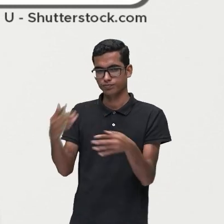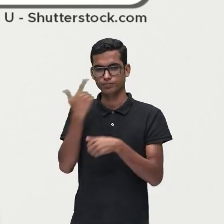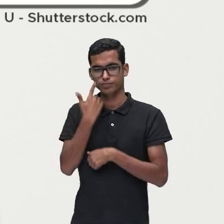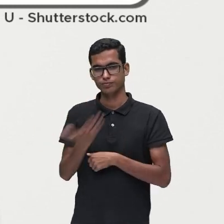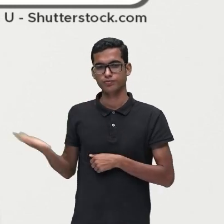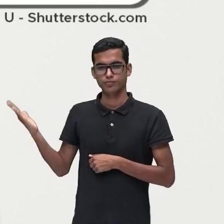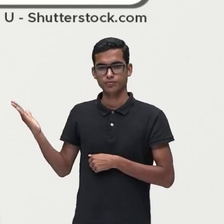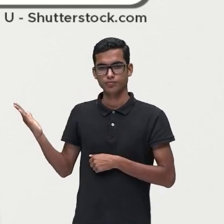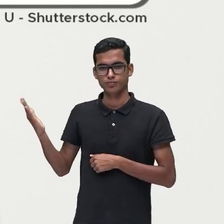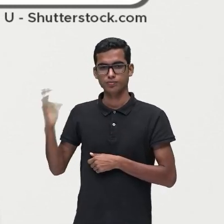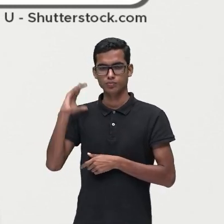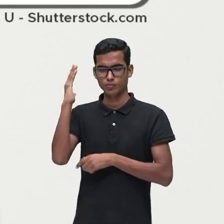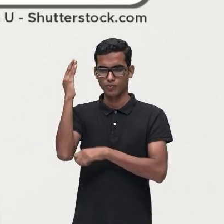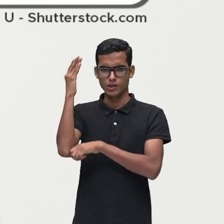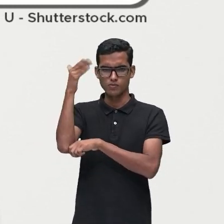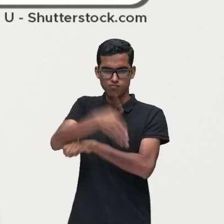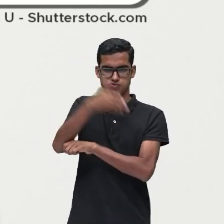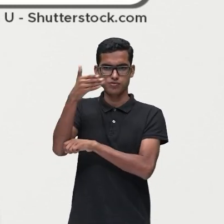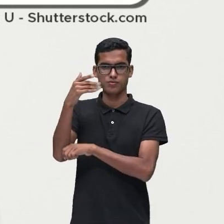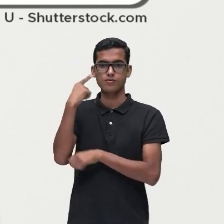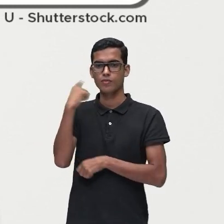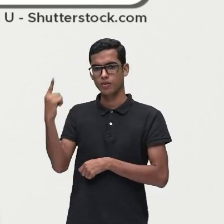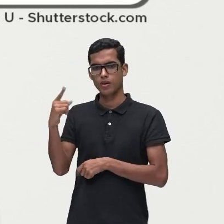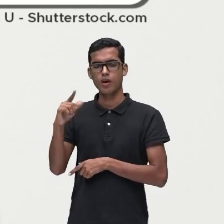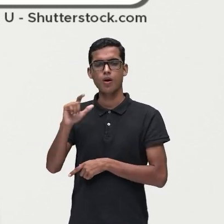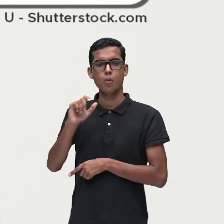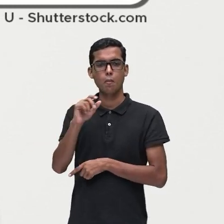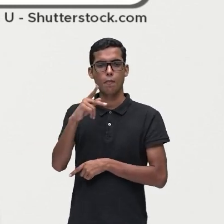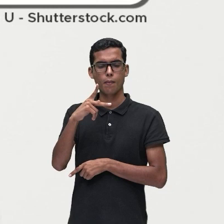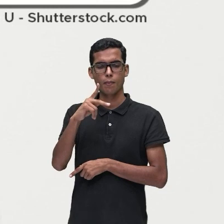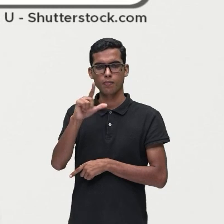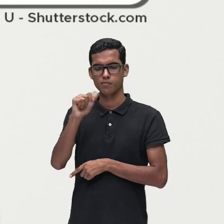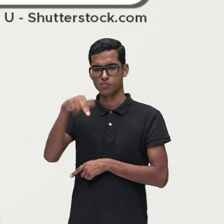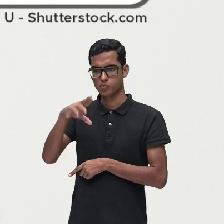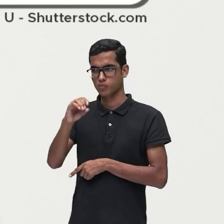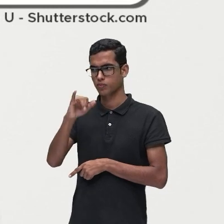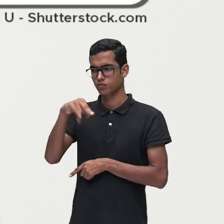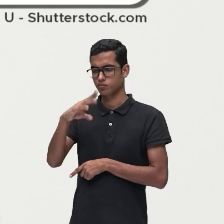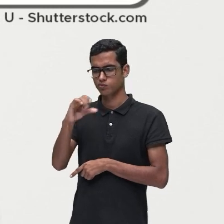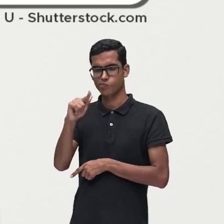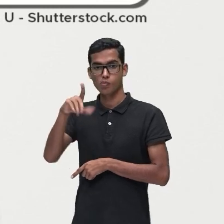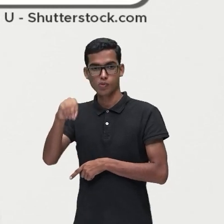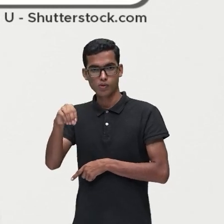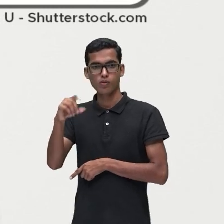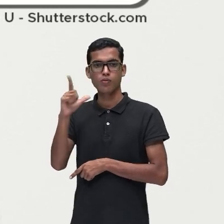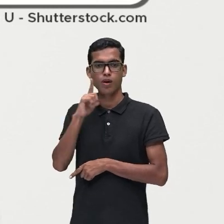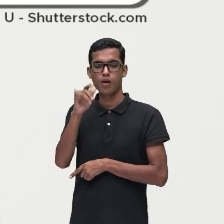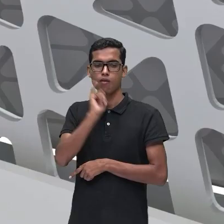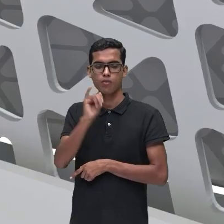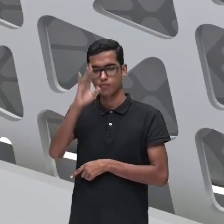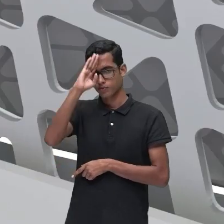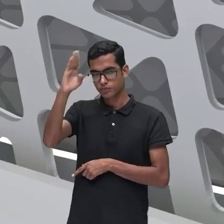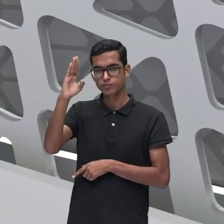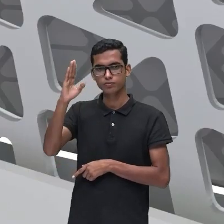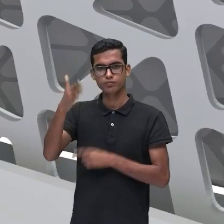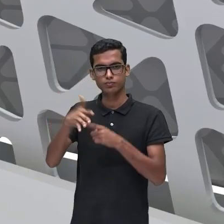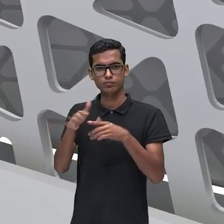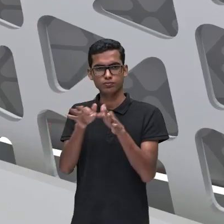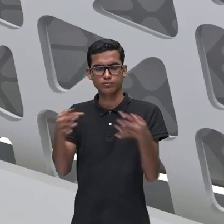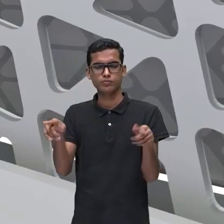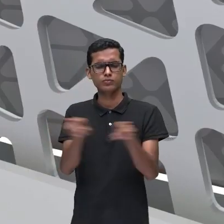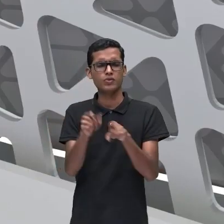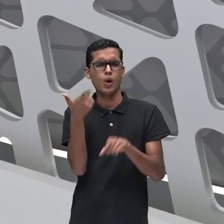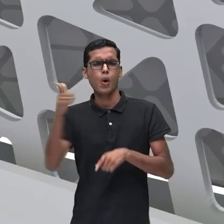O machado é um plano inclinado, que é um exemplo de máquinas simples. Temos também outro